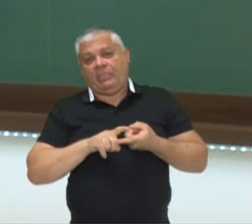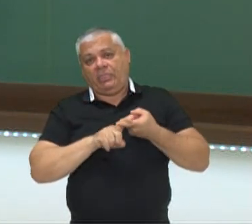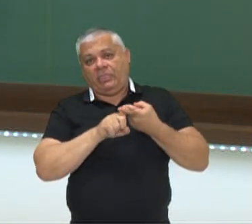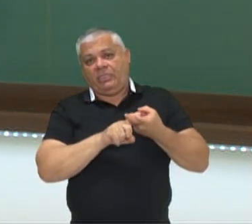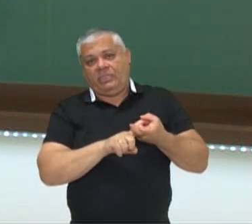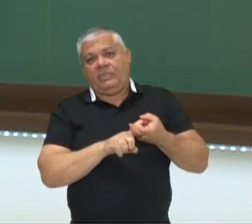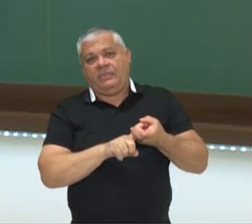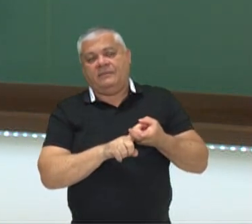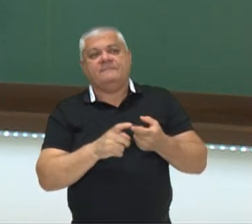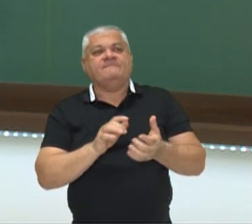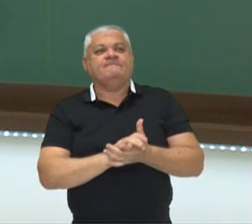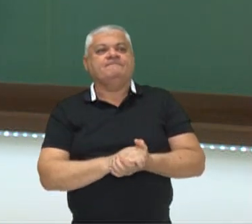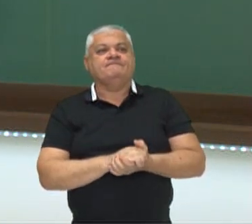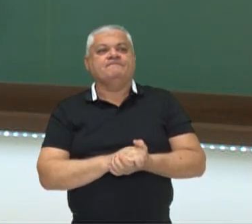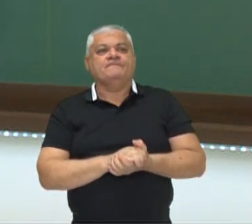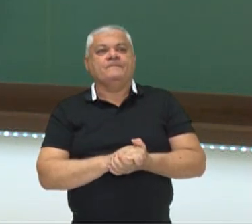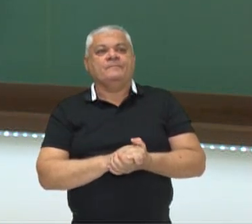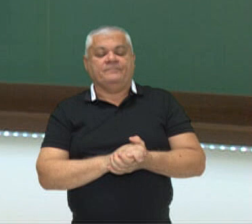instituições.